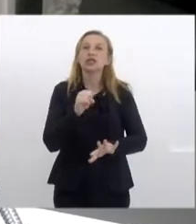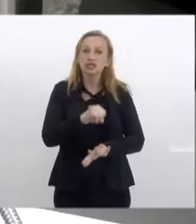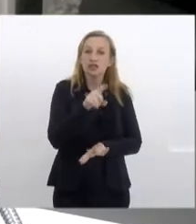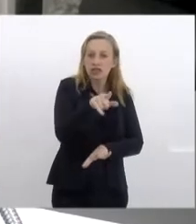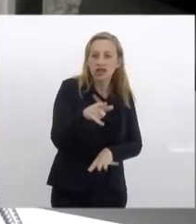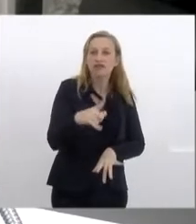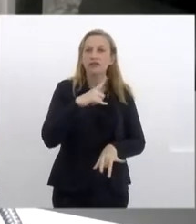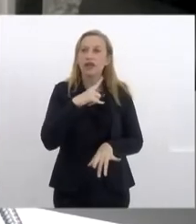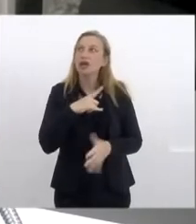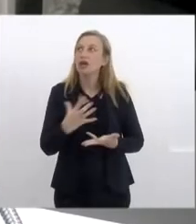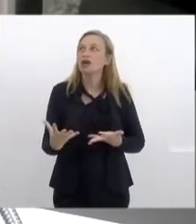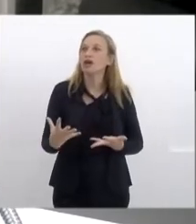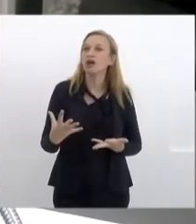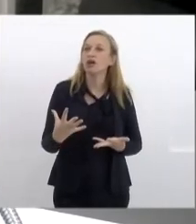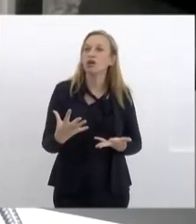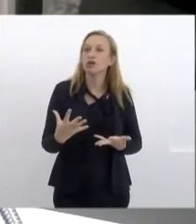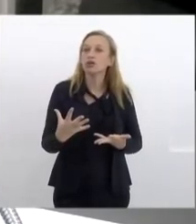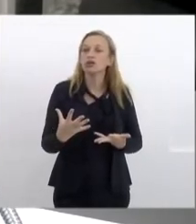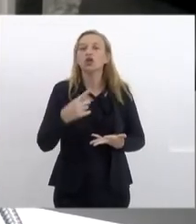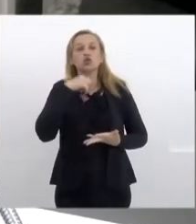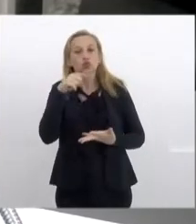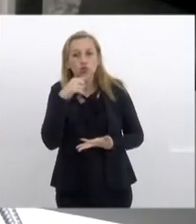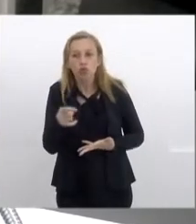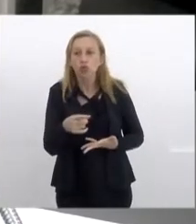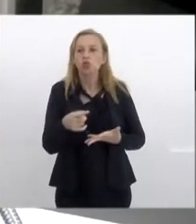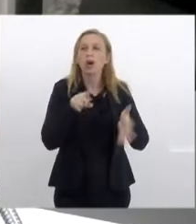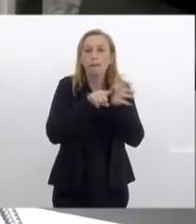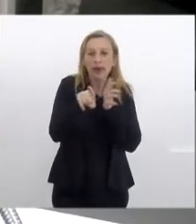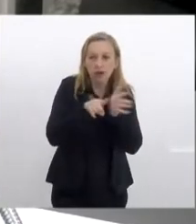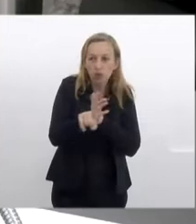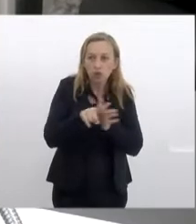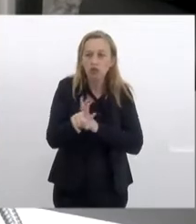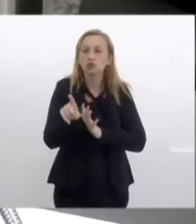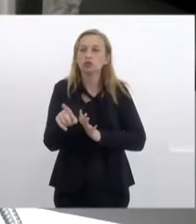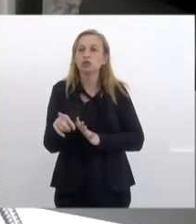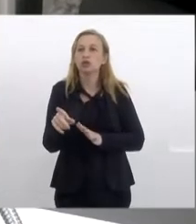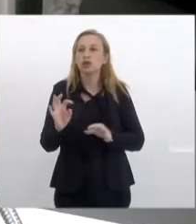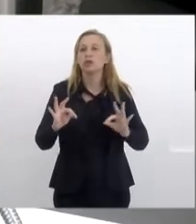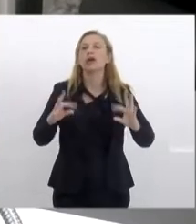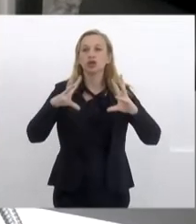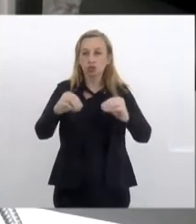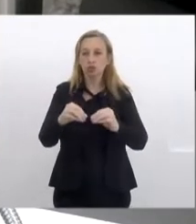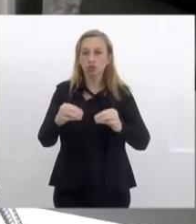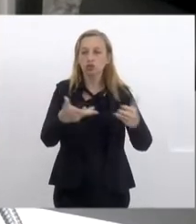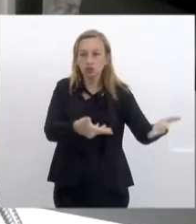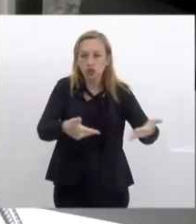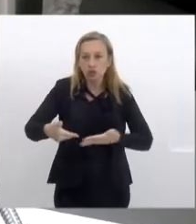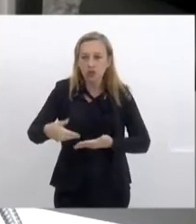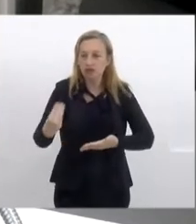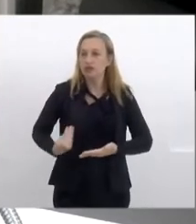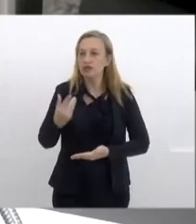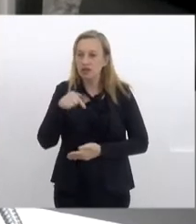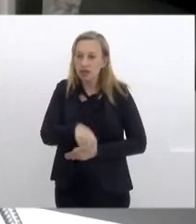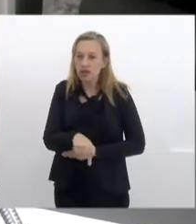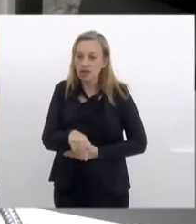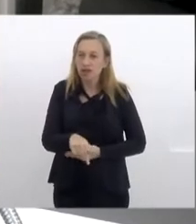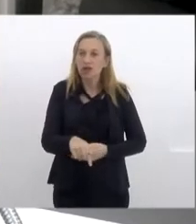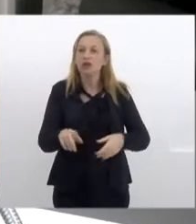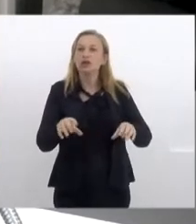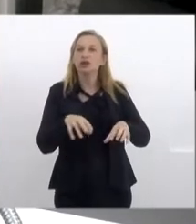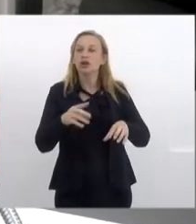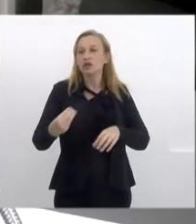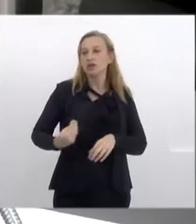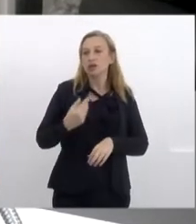também tem alguma dúvida, alguma pergunta a ser feita para todos os convidados que aqui se faz presente, tanto também de uma